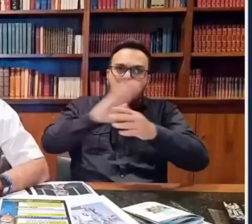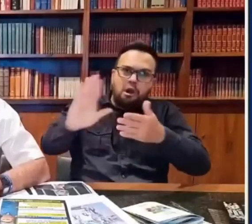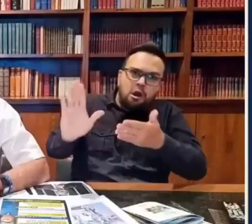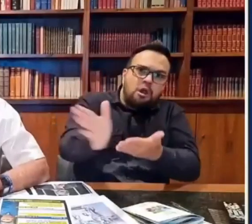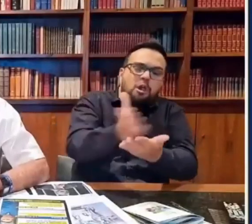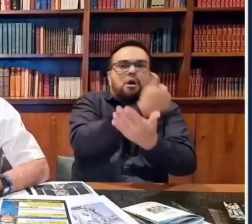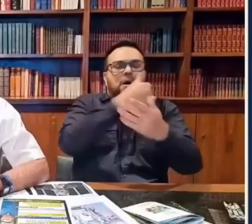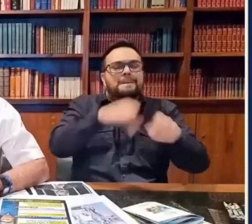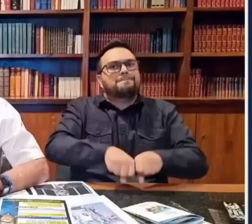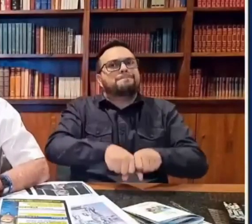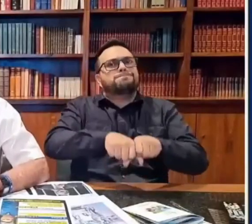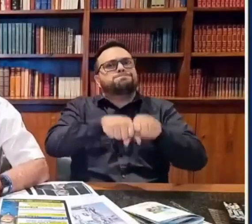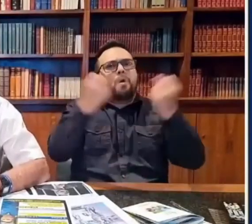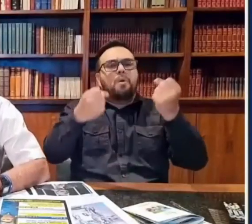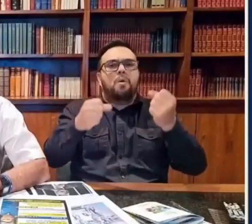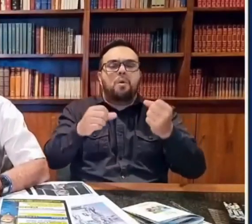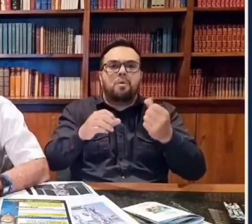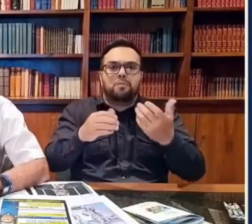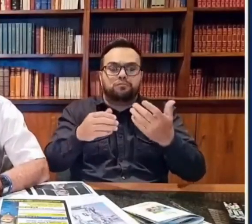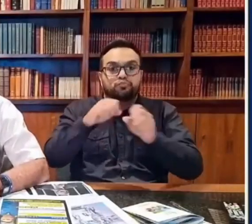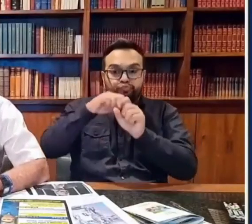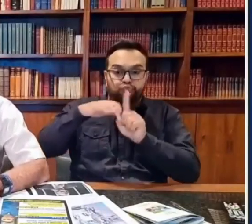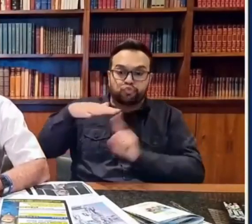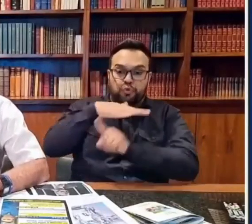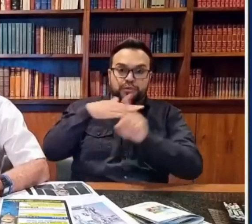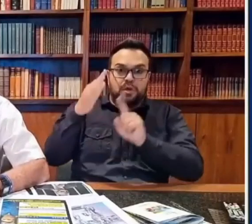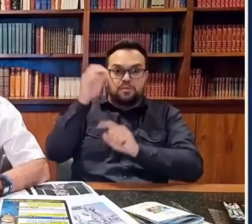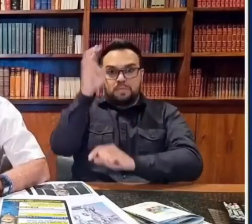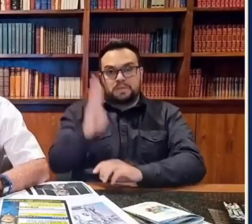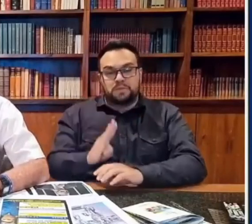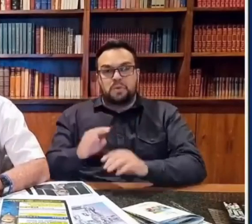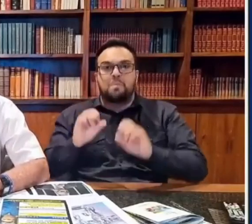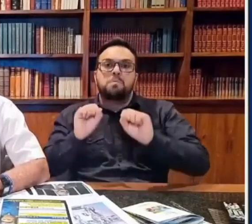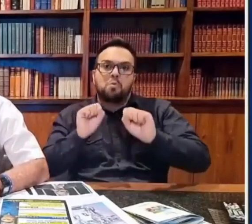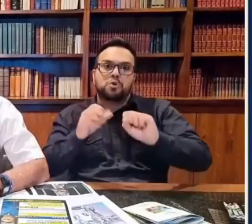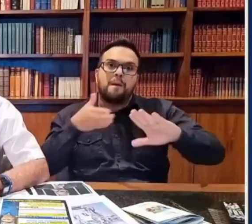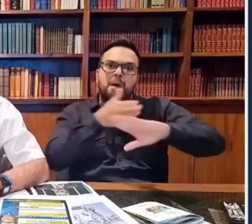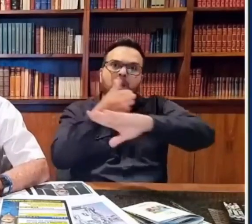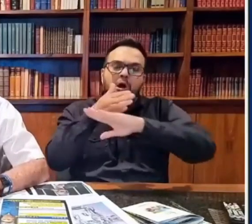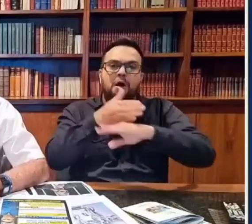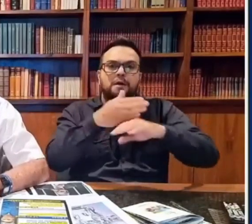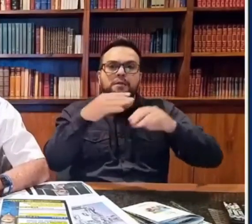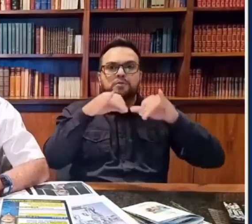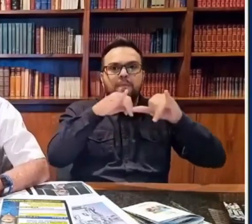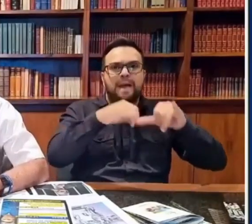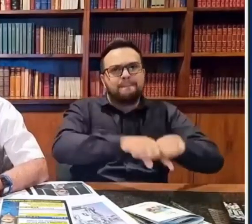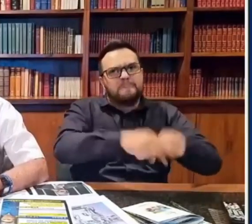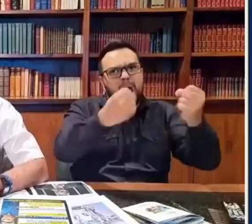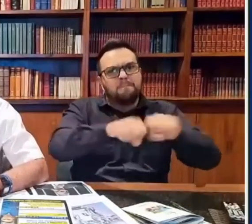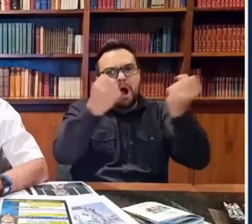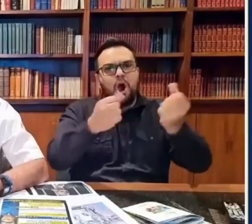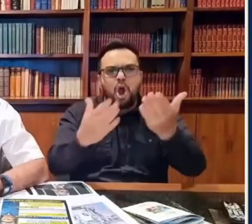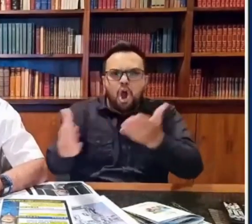importantíssimos que ele trouxe eu vou até deixar suas anotações aqui para semana que vem porque nós precisamos falar sobre esses pontos